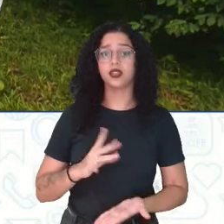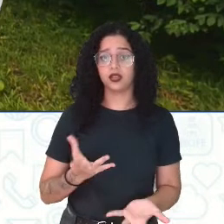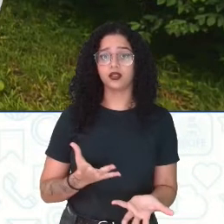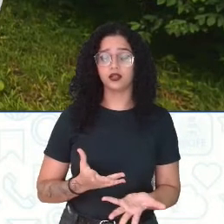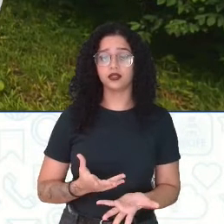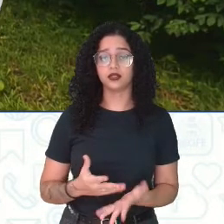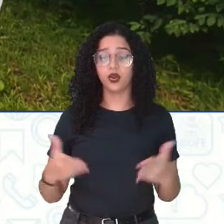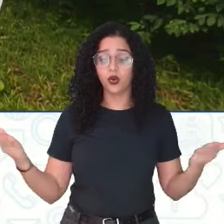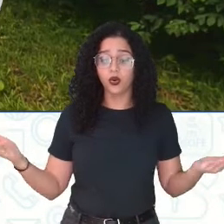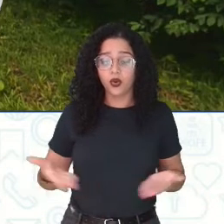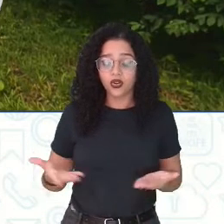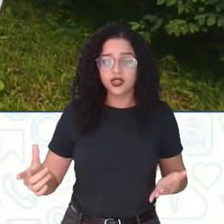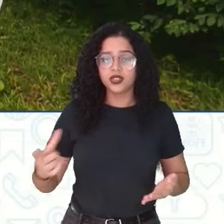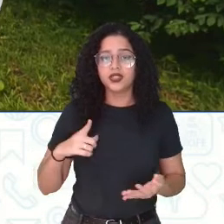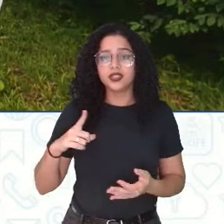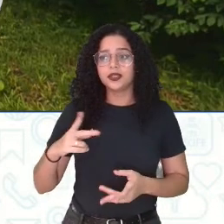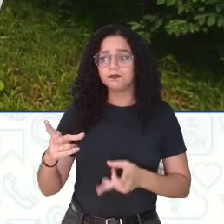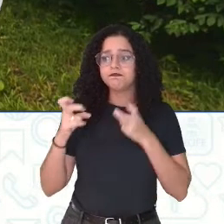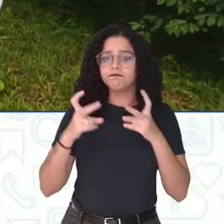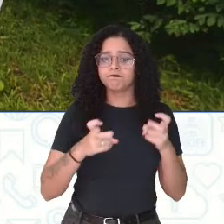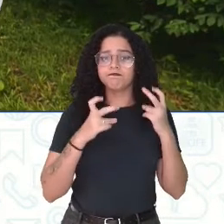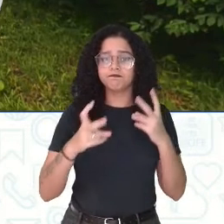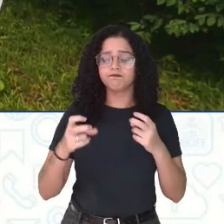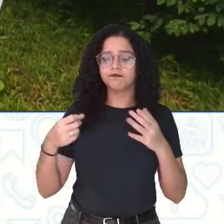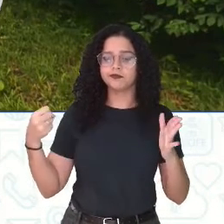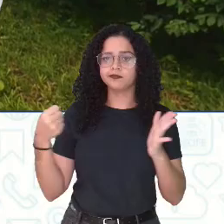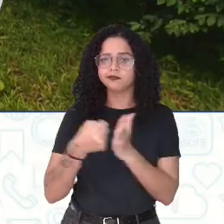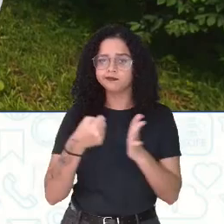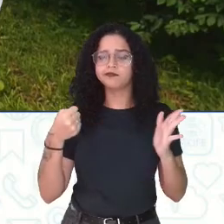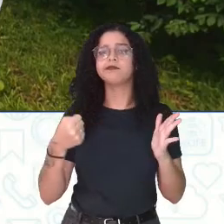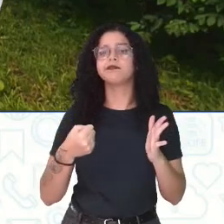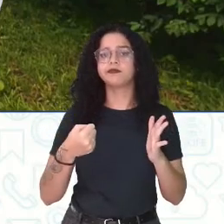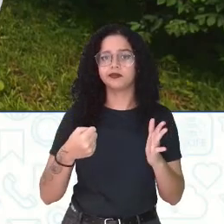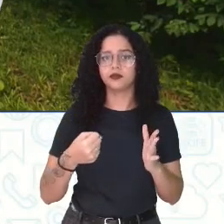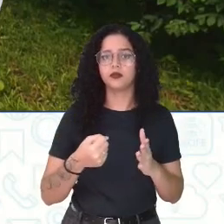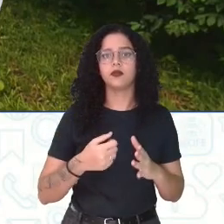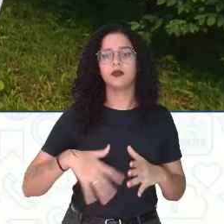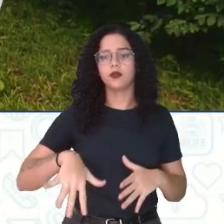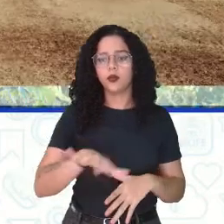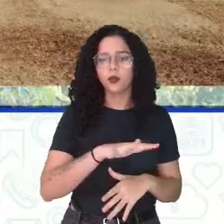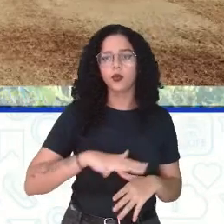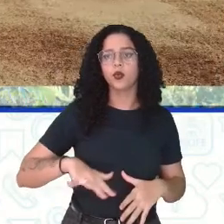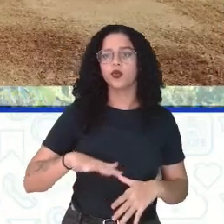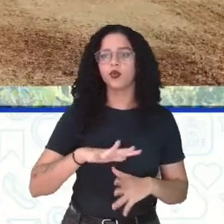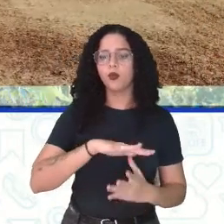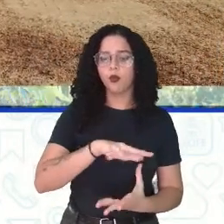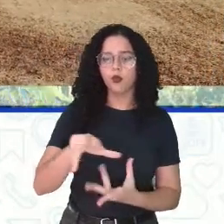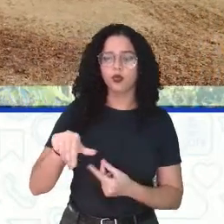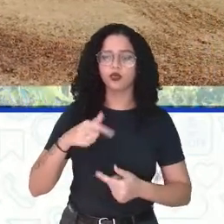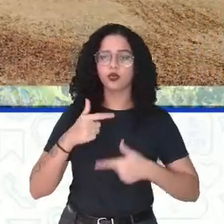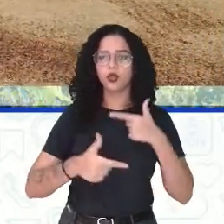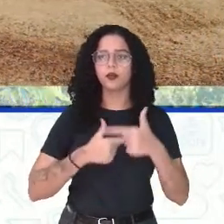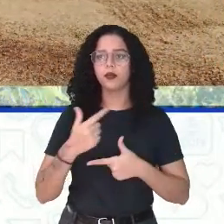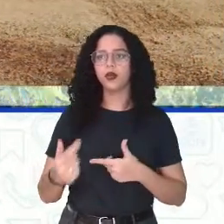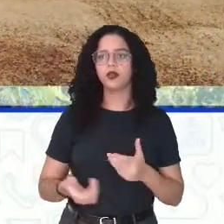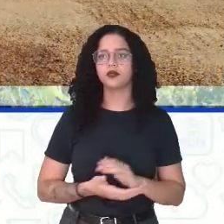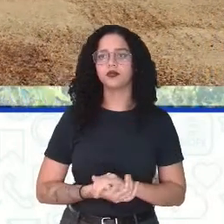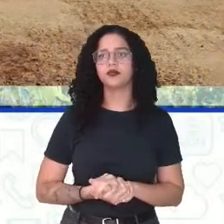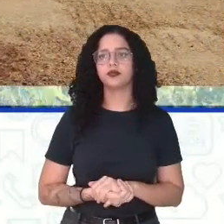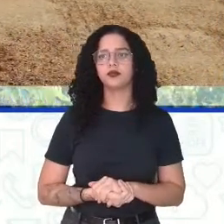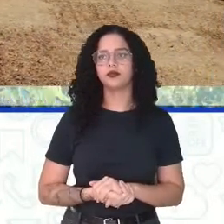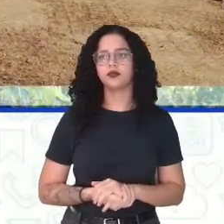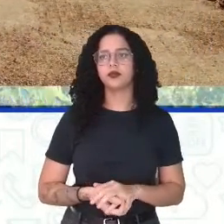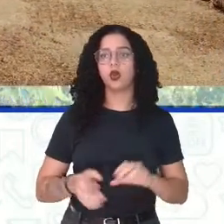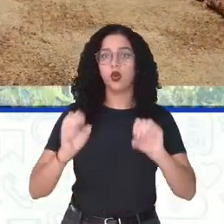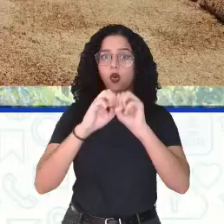é? Atualmente temos observado impactos sobre o mundo do trabalho. Como assim? Aí eu trago para vocês